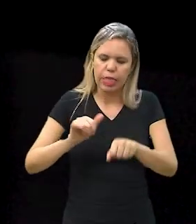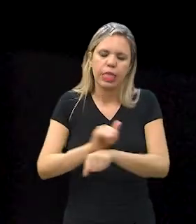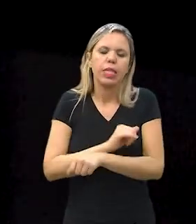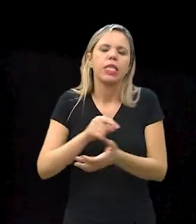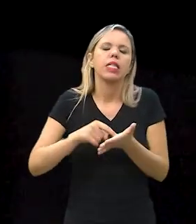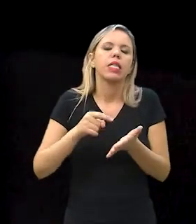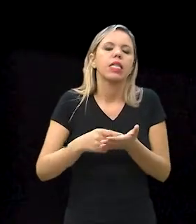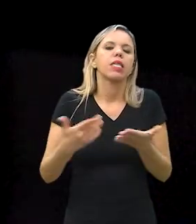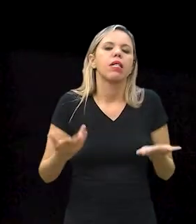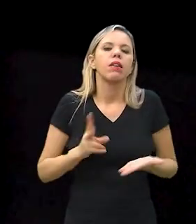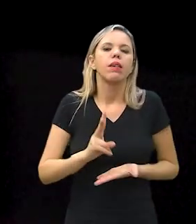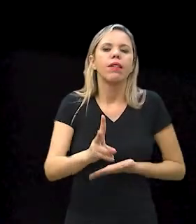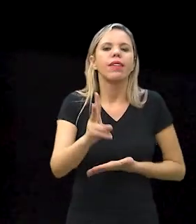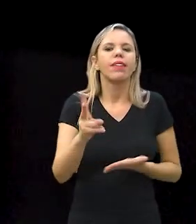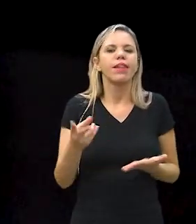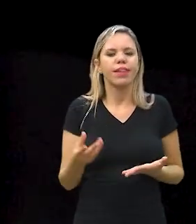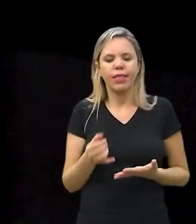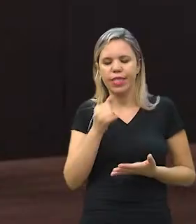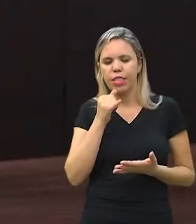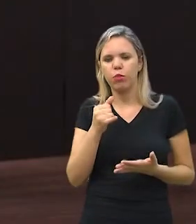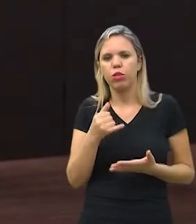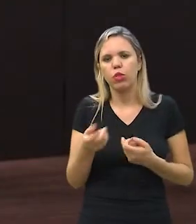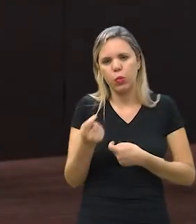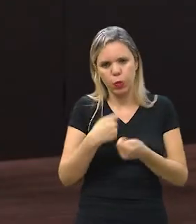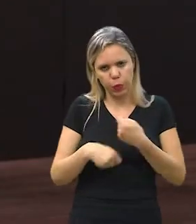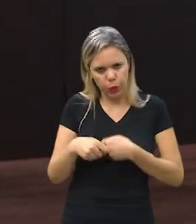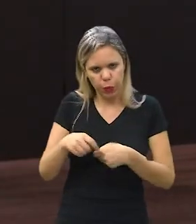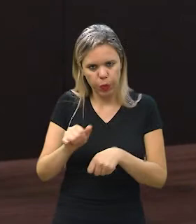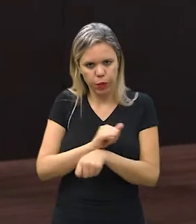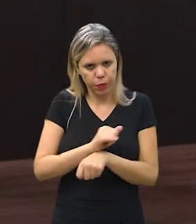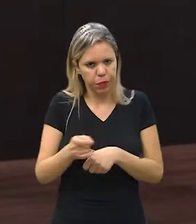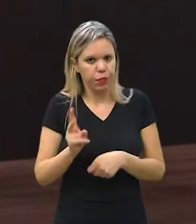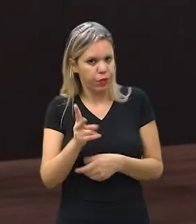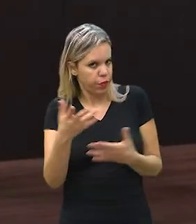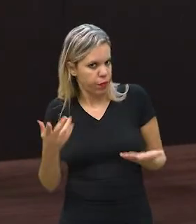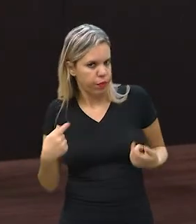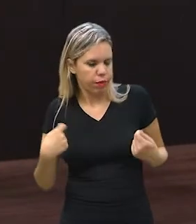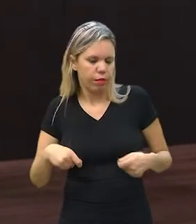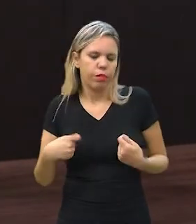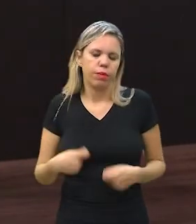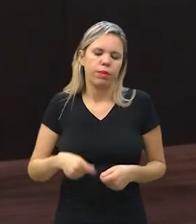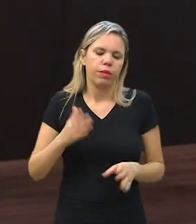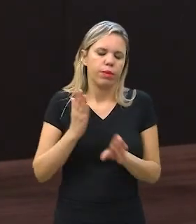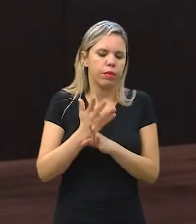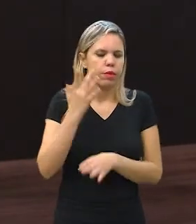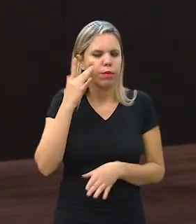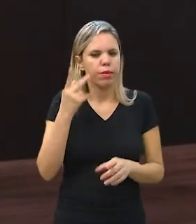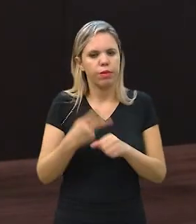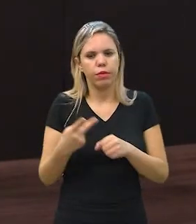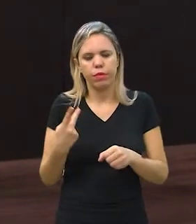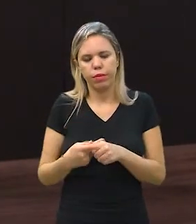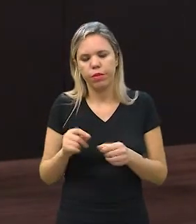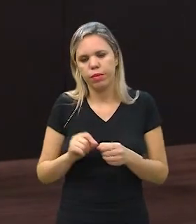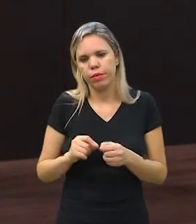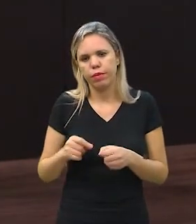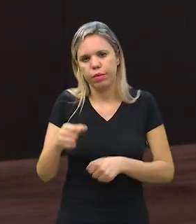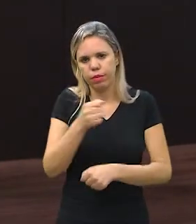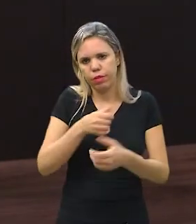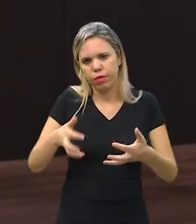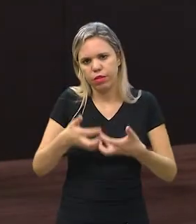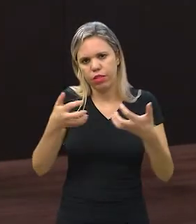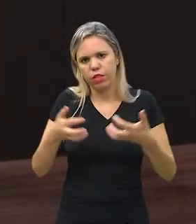eu tenho na mão hoje? Continua sendo ovo, o negócio continua ali. Agora, eu preciso achar produtos, então vamos fazer